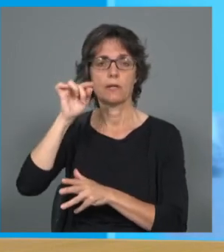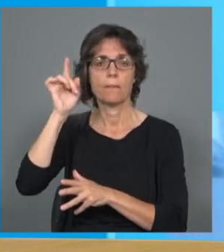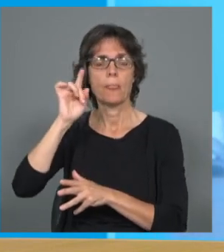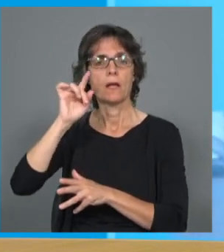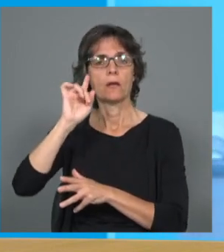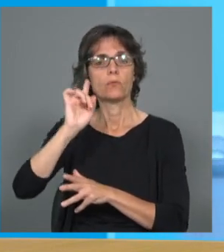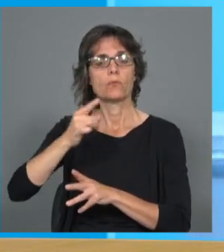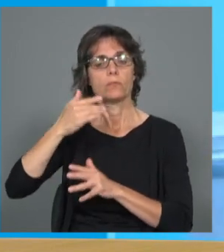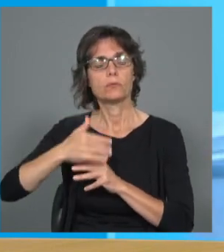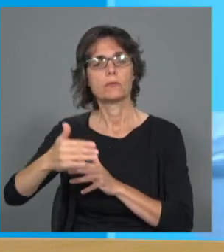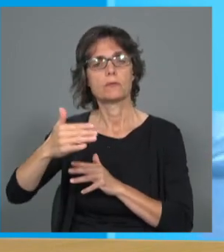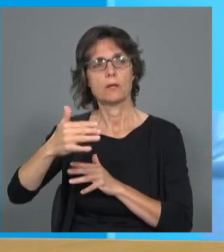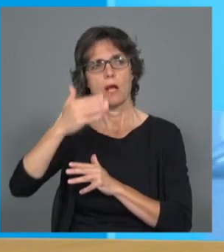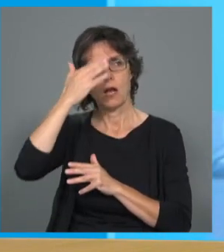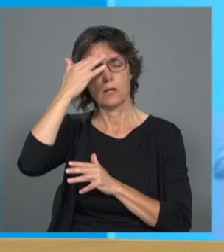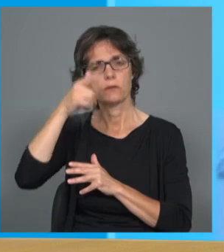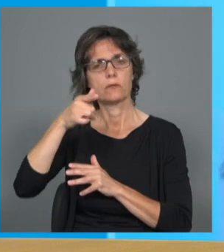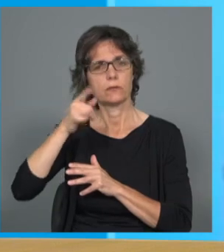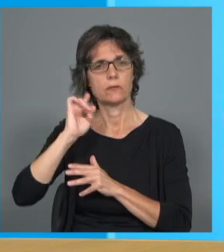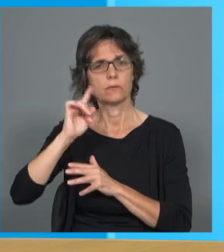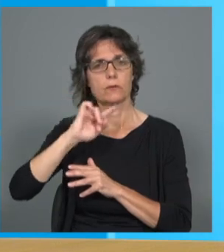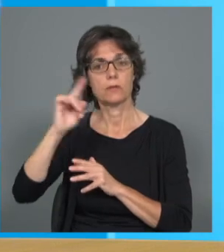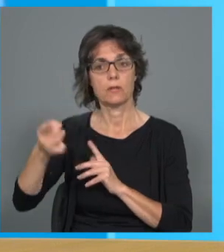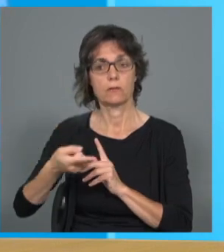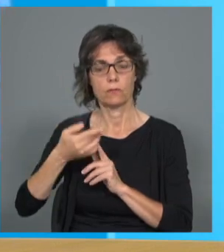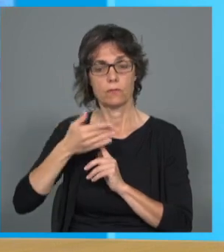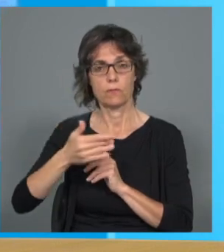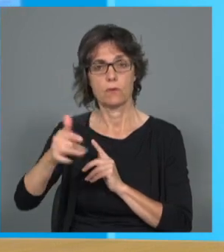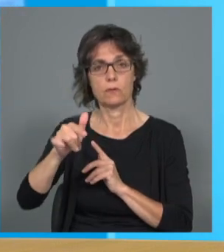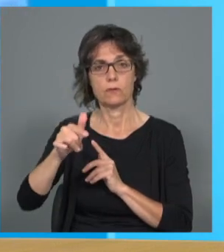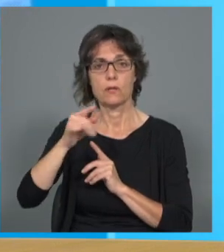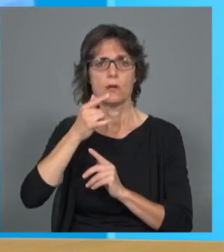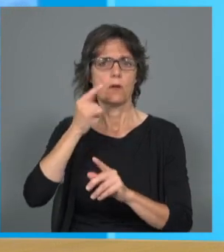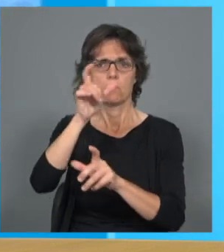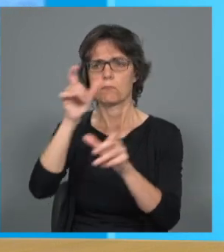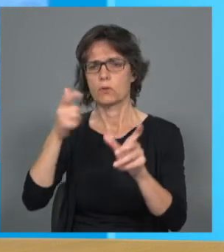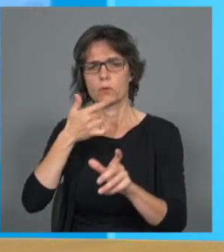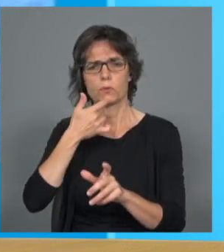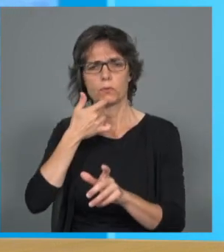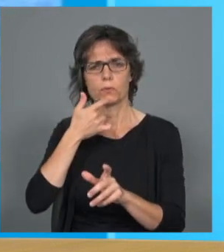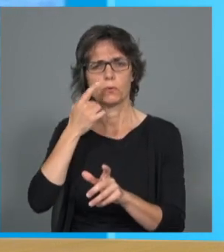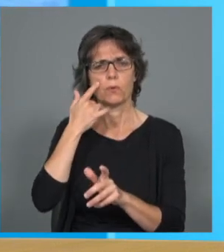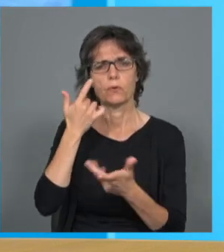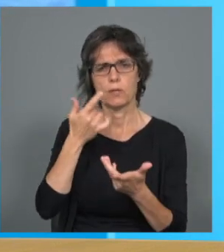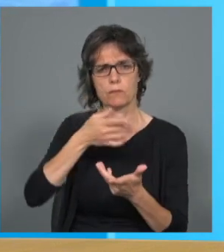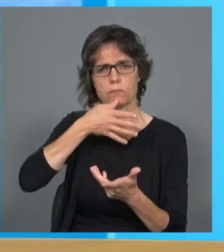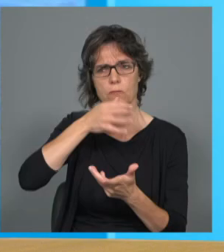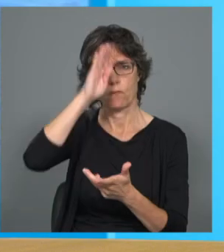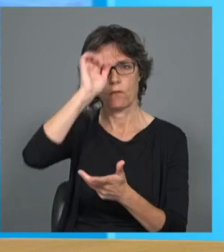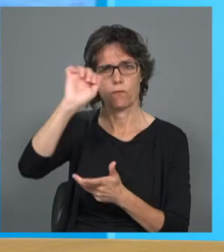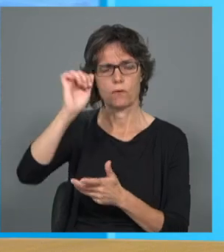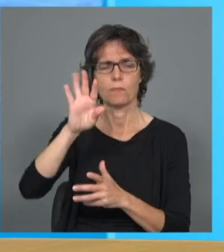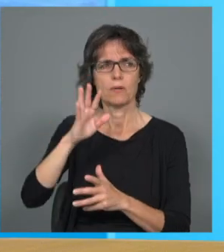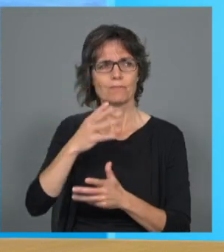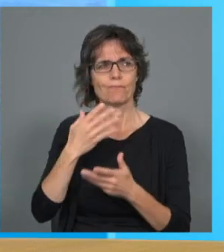achámos que nesta altura do ano, em que já, graças a Deus, muitas pessoas conhecem a mensagem, já muitas pessoas falaram sobre a mensagem, precisávamos fazer qualquer coisa